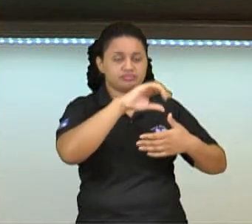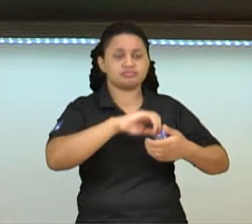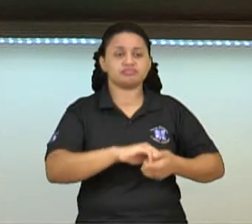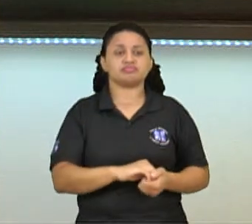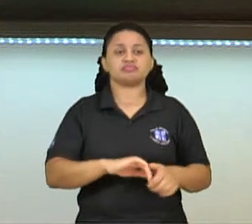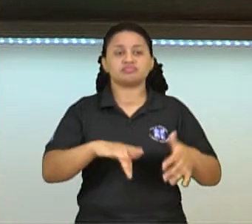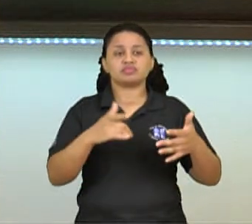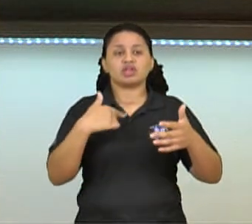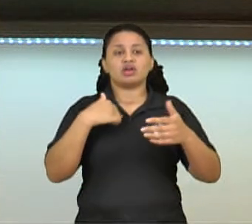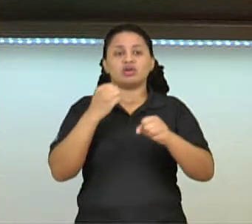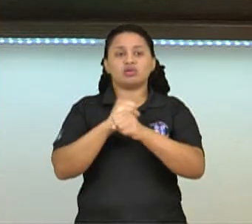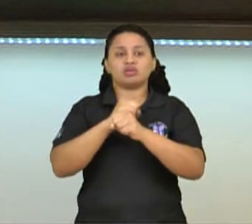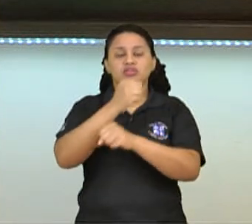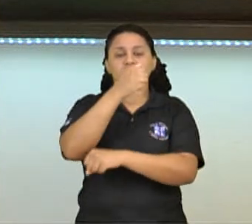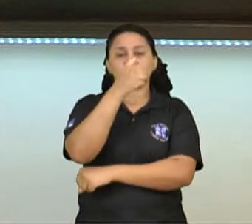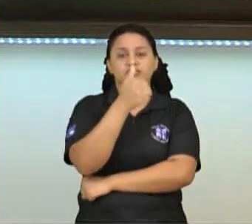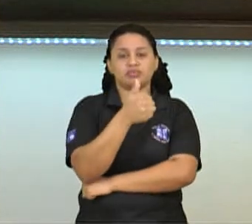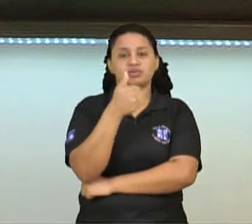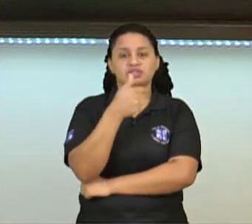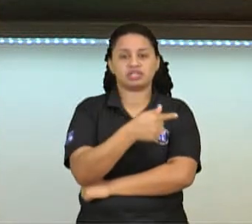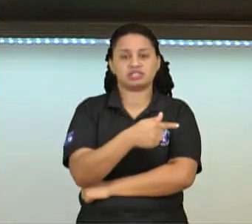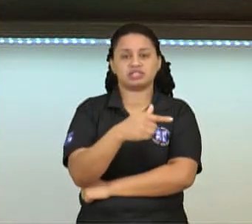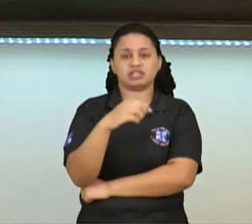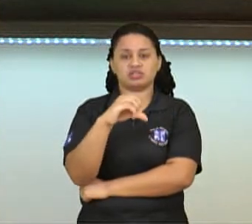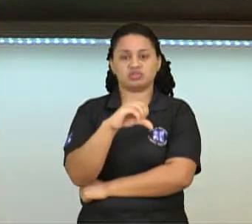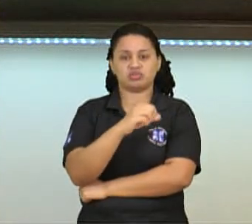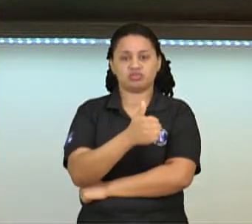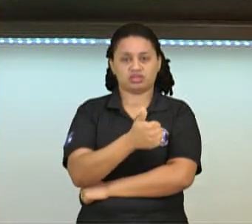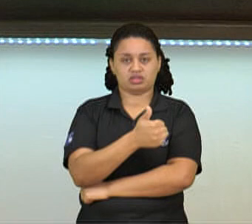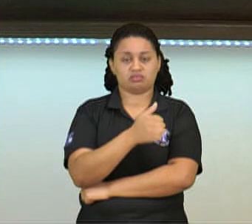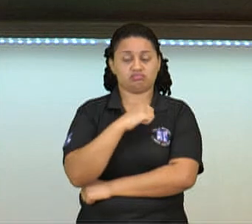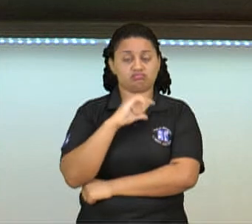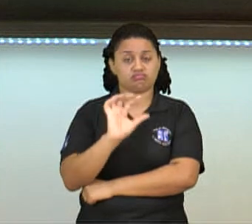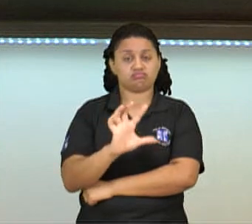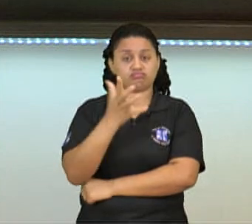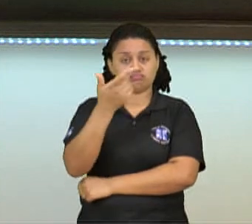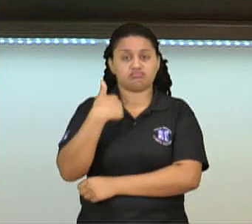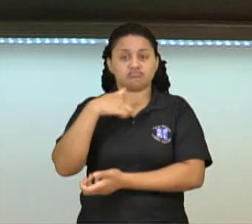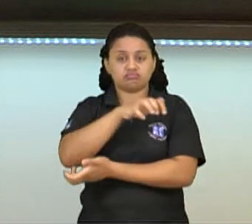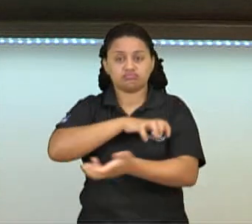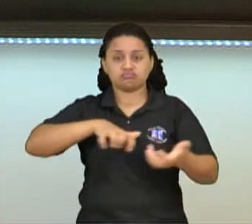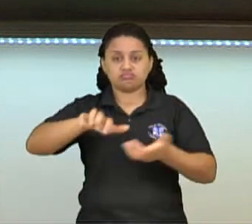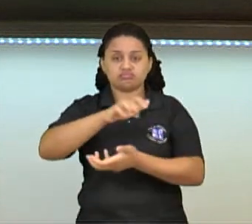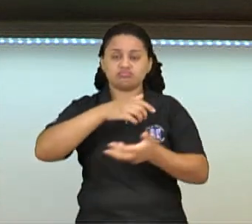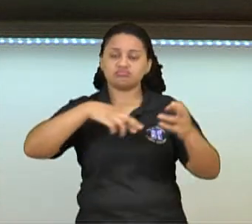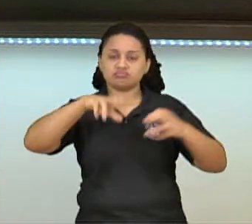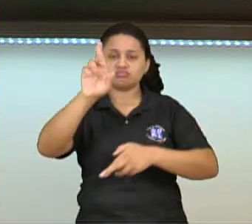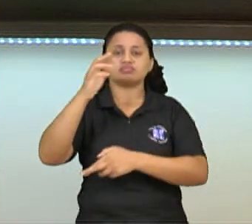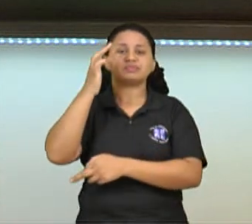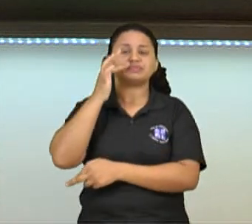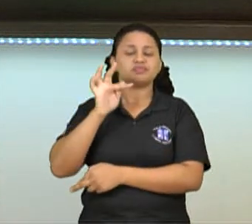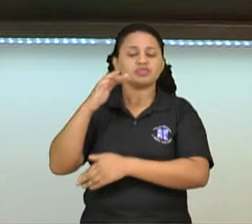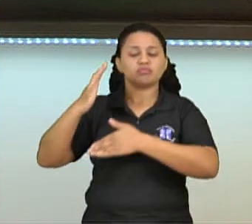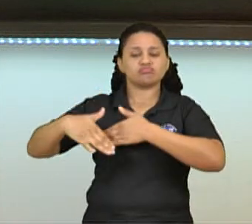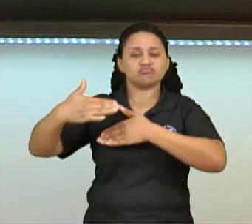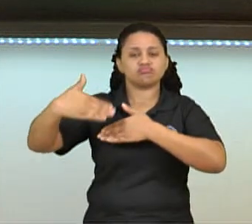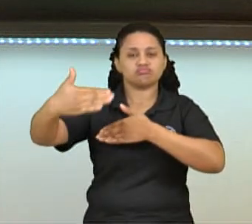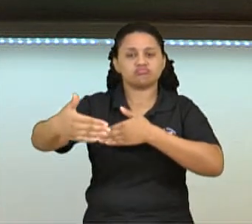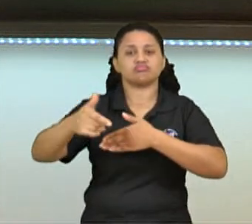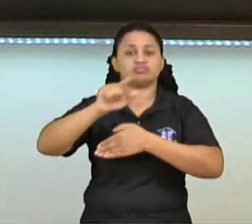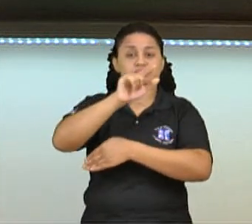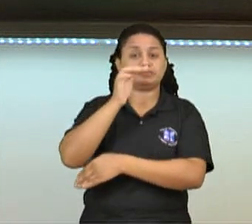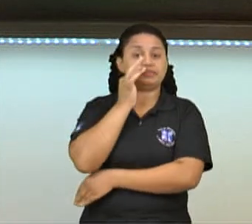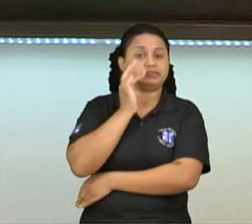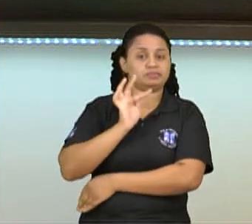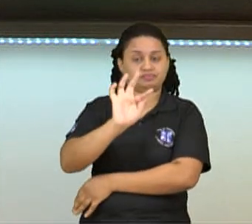em 1791, período em que estava ocorrendo a Revolução Francesa, o processo revolucionário na